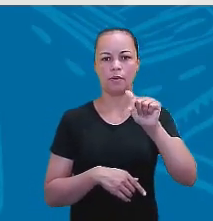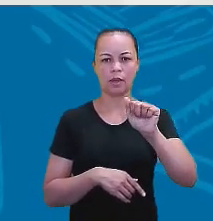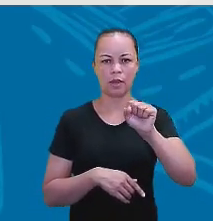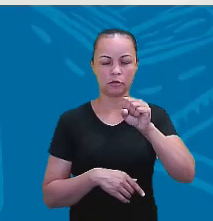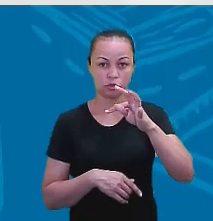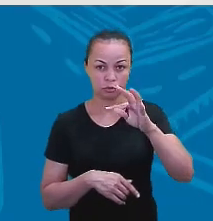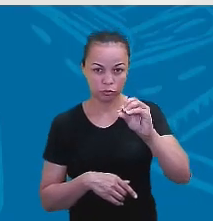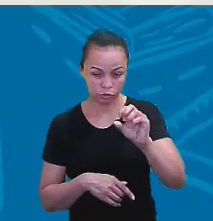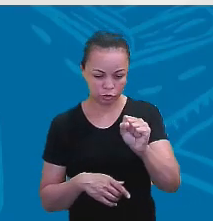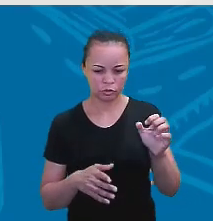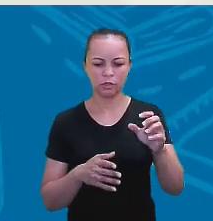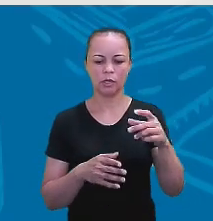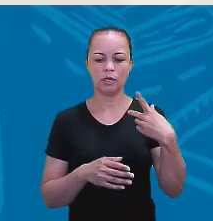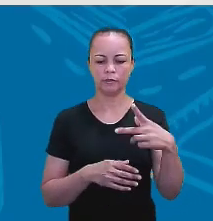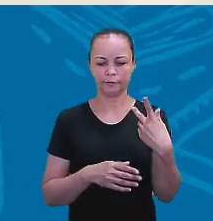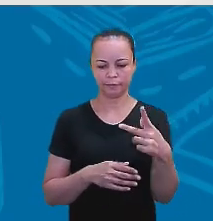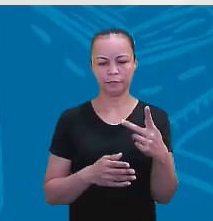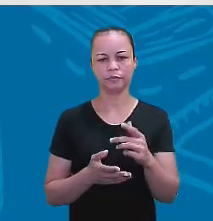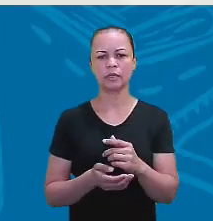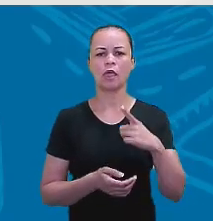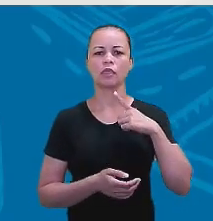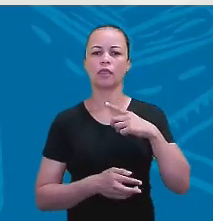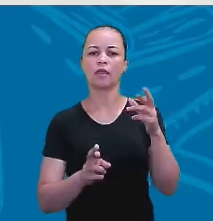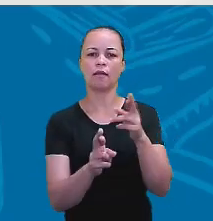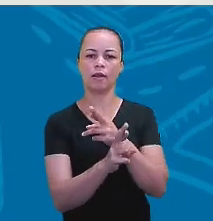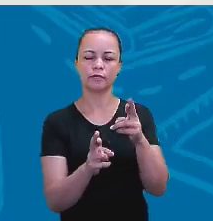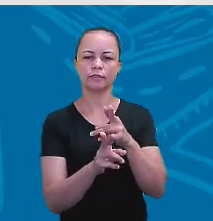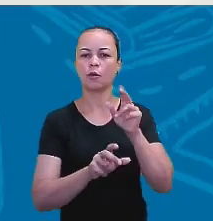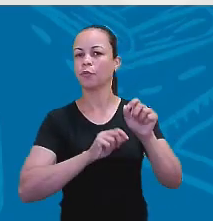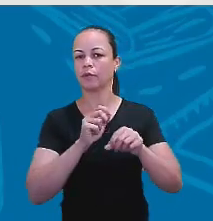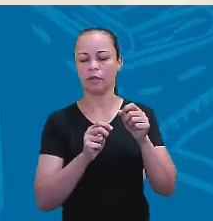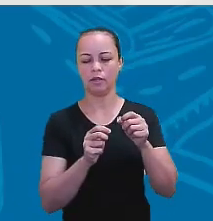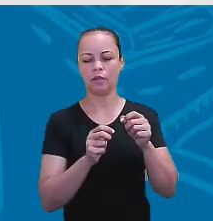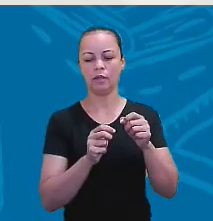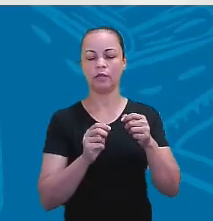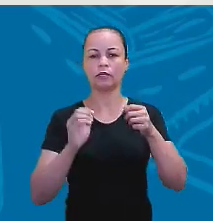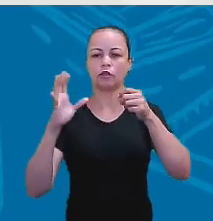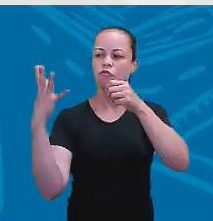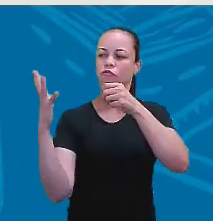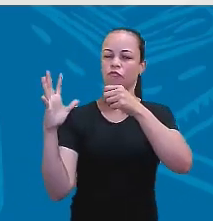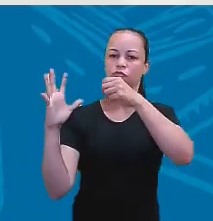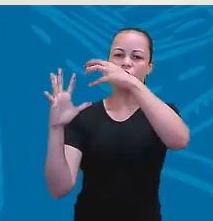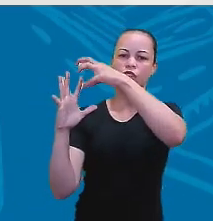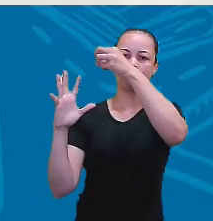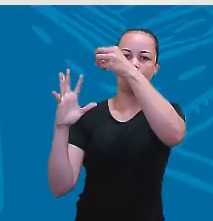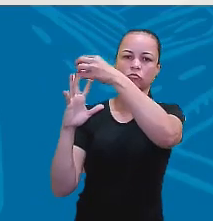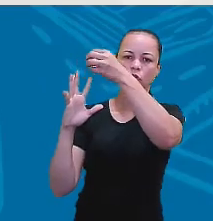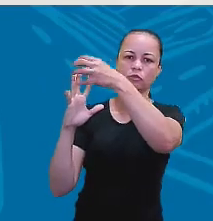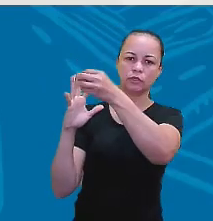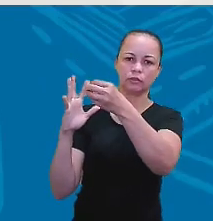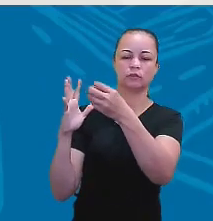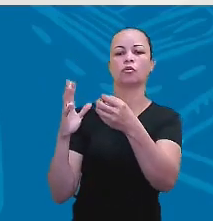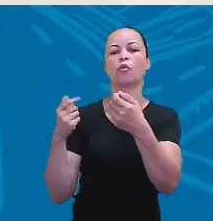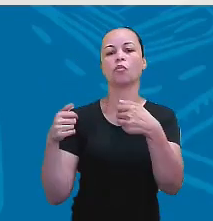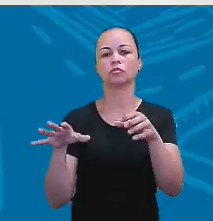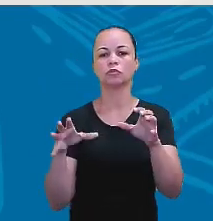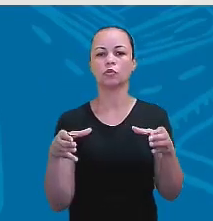luz ao cloroplasto. Tem relação íntima com o que, gente? Com o processo fotossintético, com seres